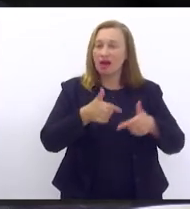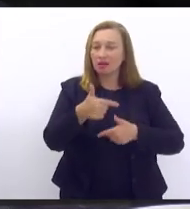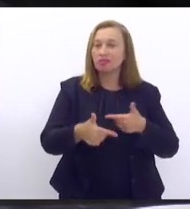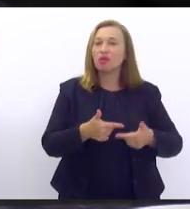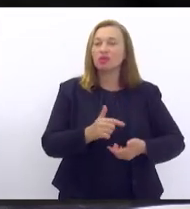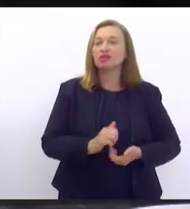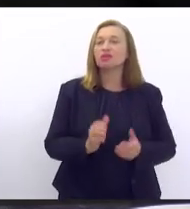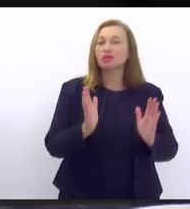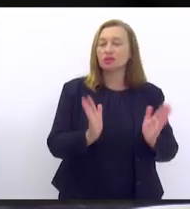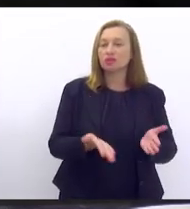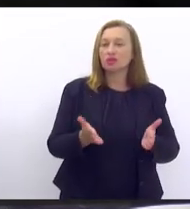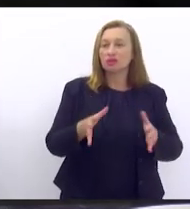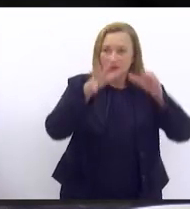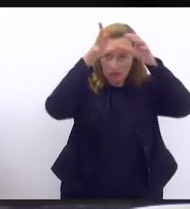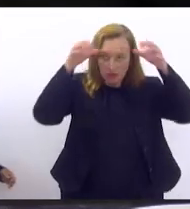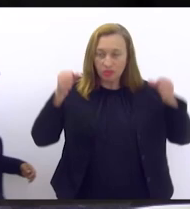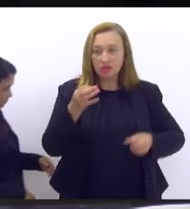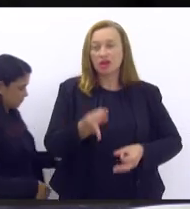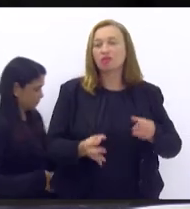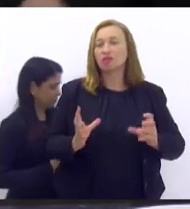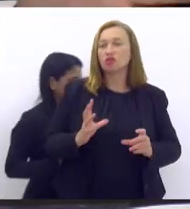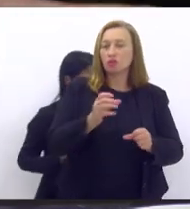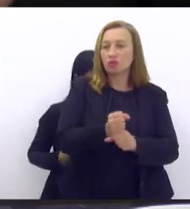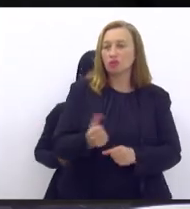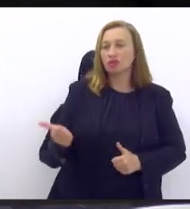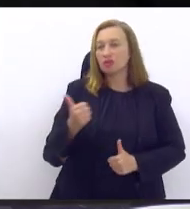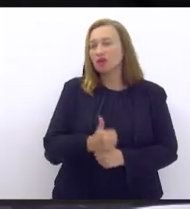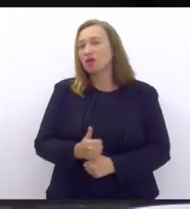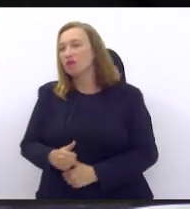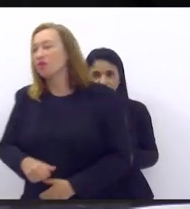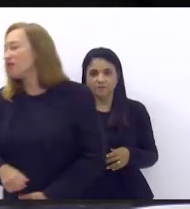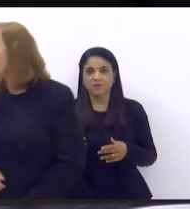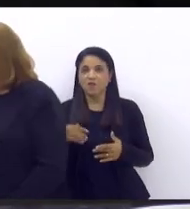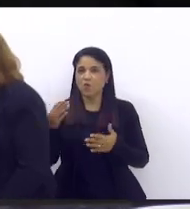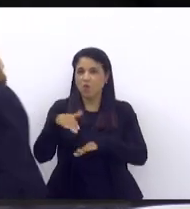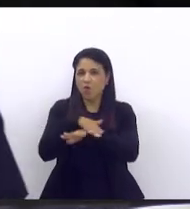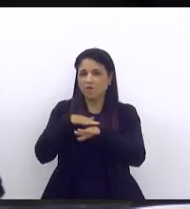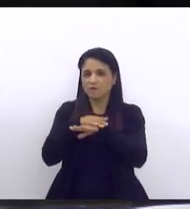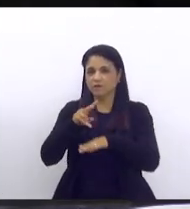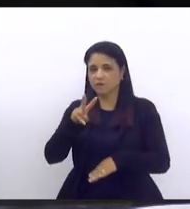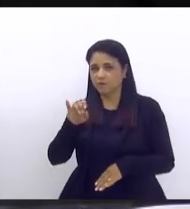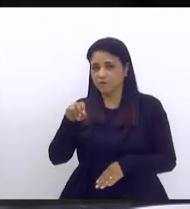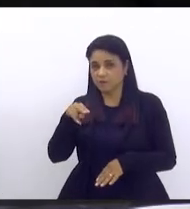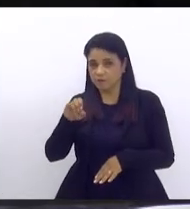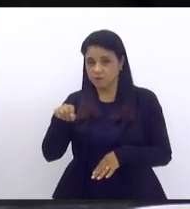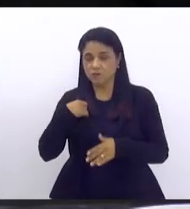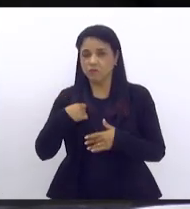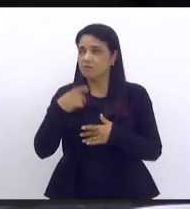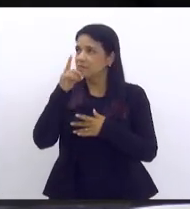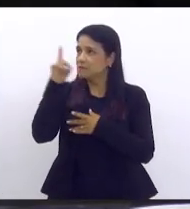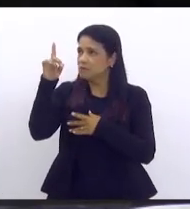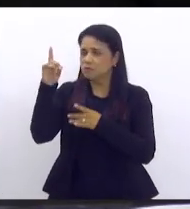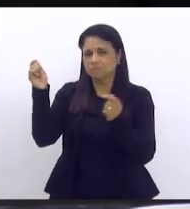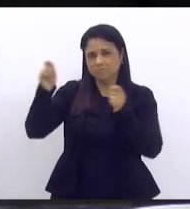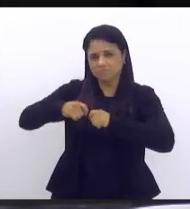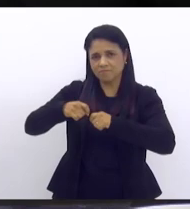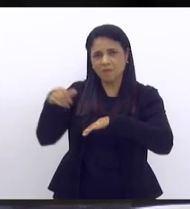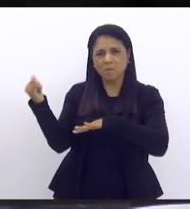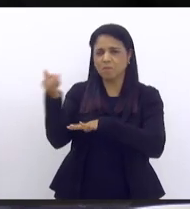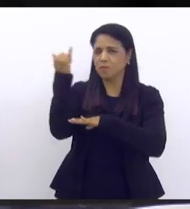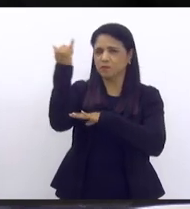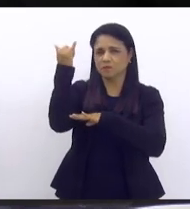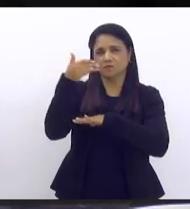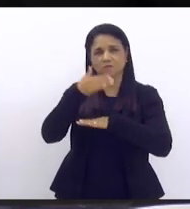Tribunal de Contas, eu conversava com o Vinícius agora há pouco, a importância de que Deus nos possibilita. Eu quero, para